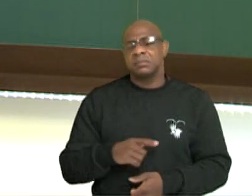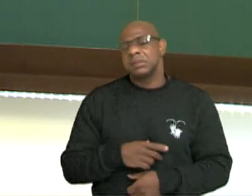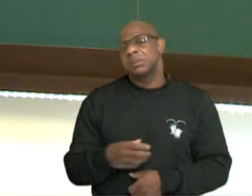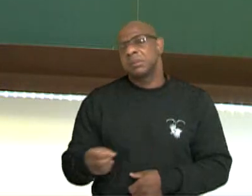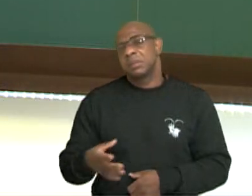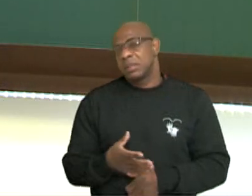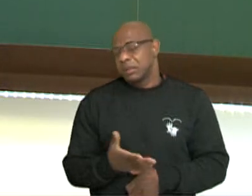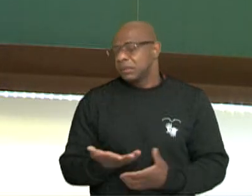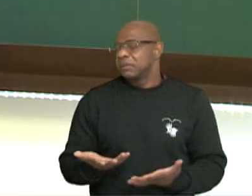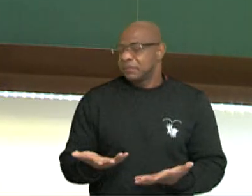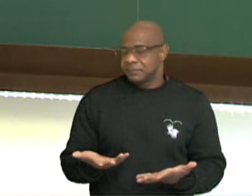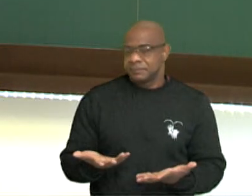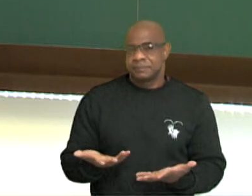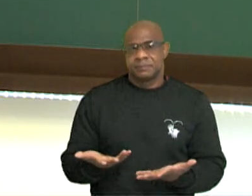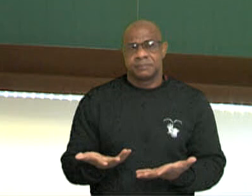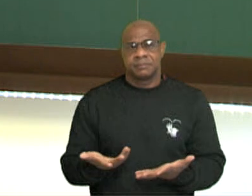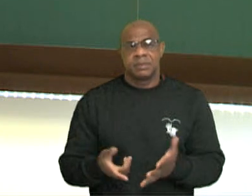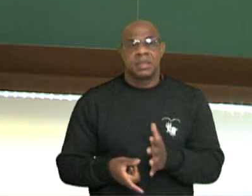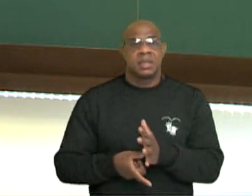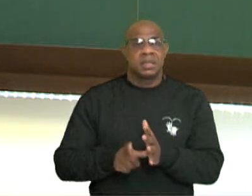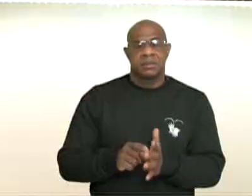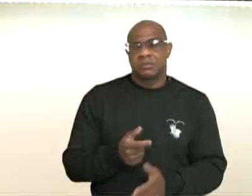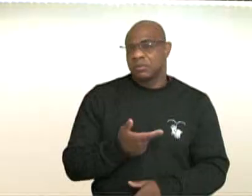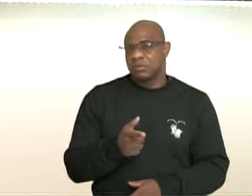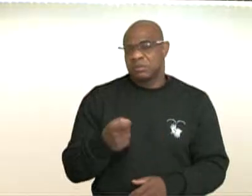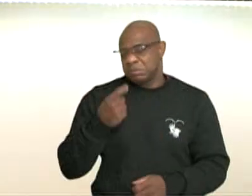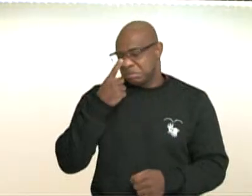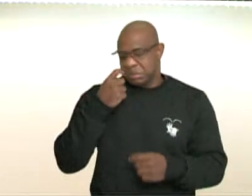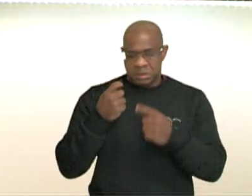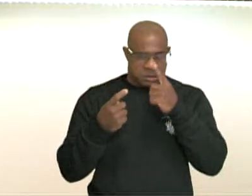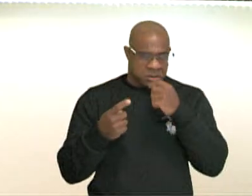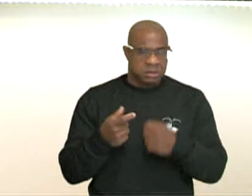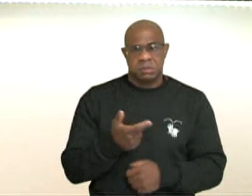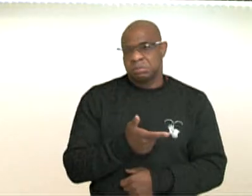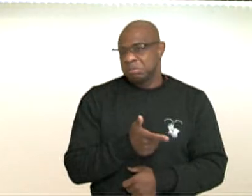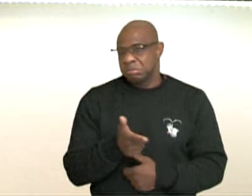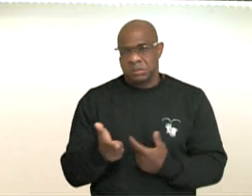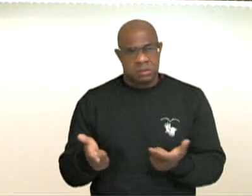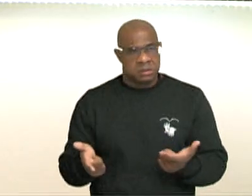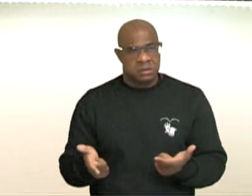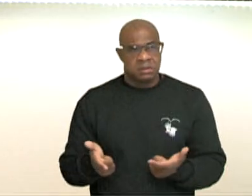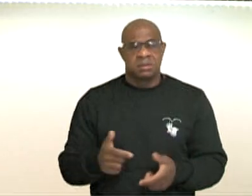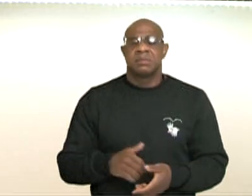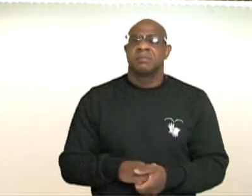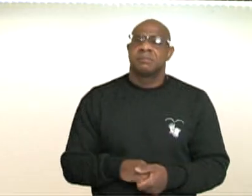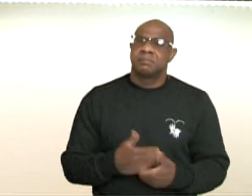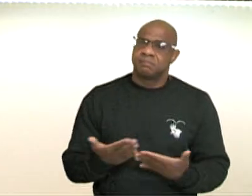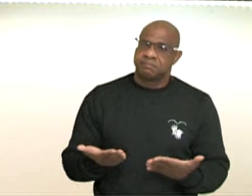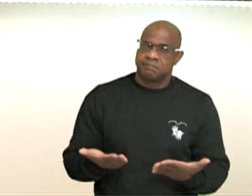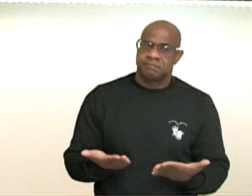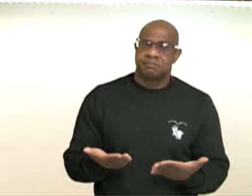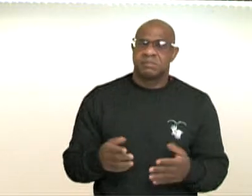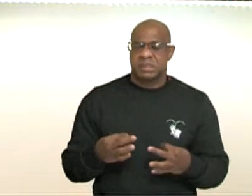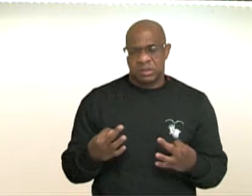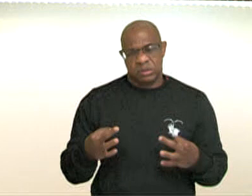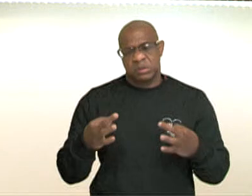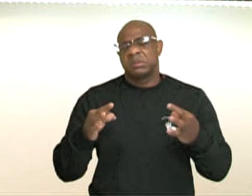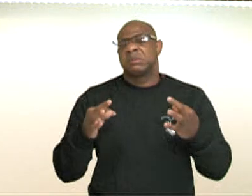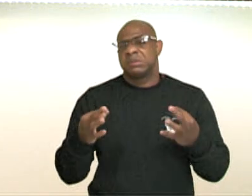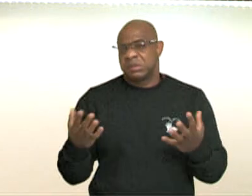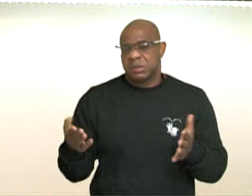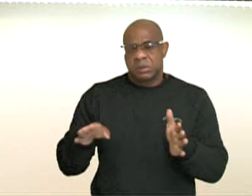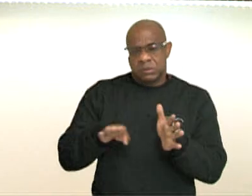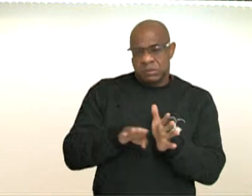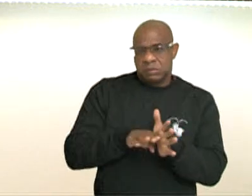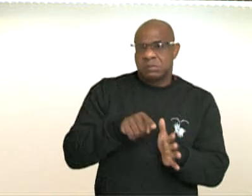trouxeram para cá, que antes não tinha, né, poluição, né, conseguiram trazer civilizações e tecnologias impressionantes para